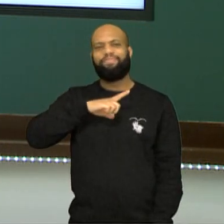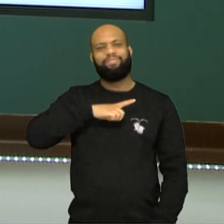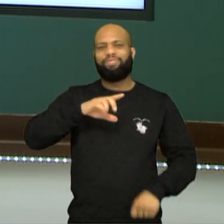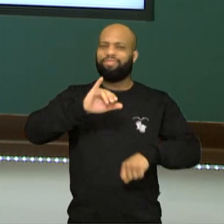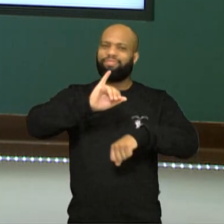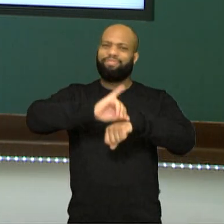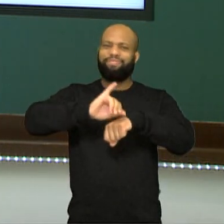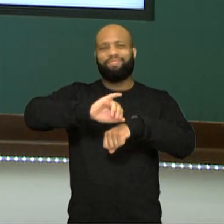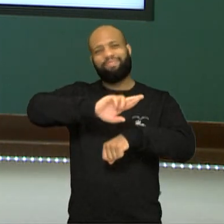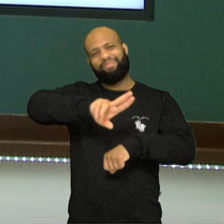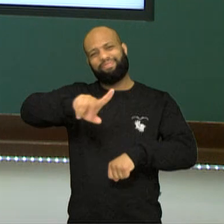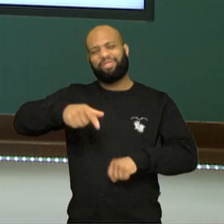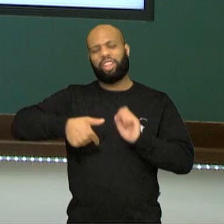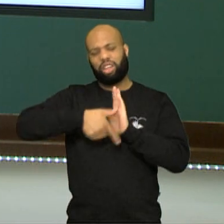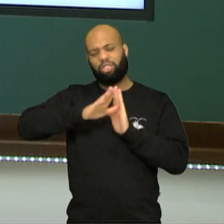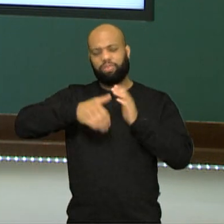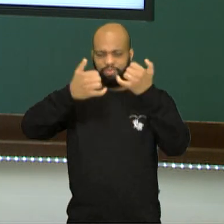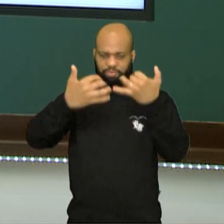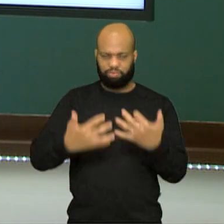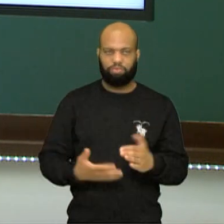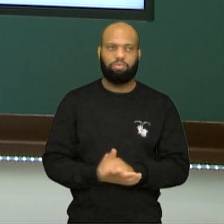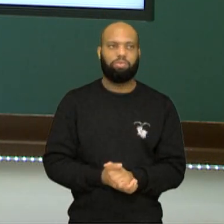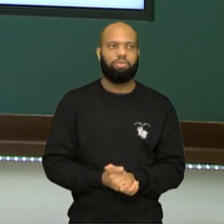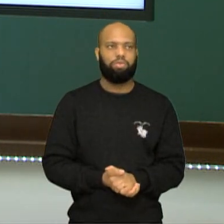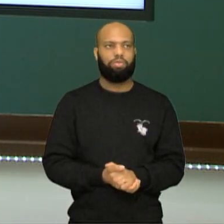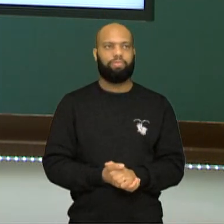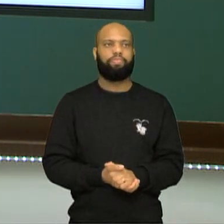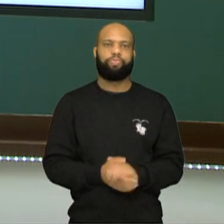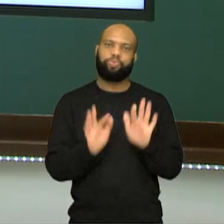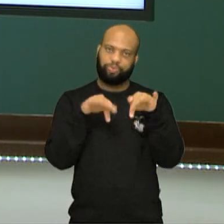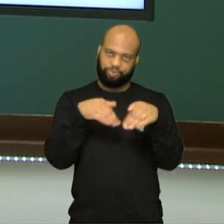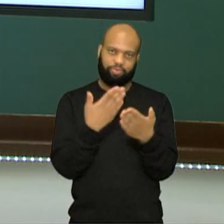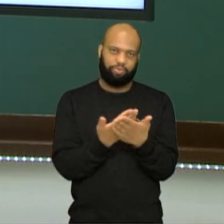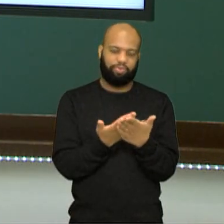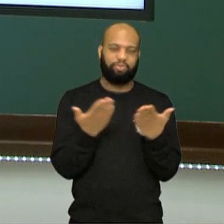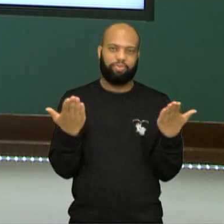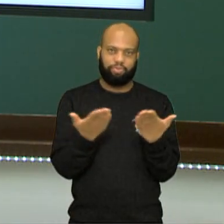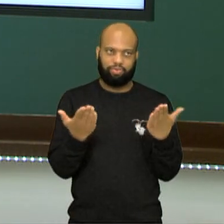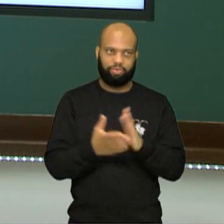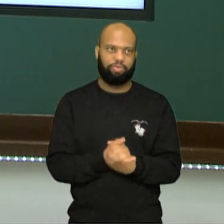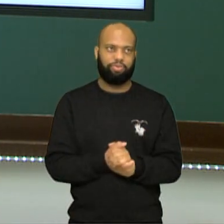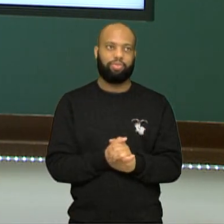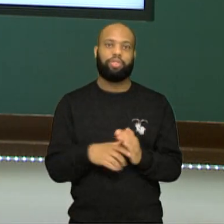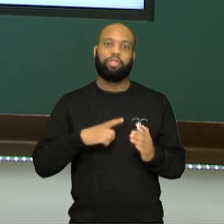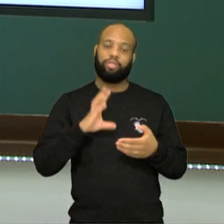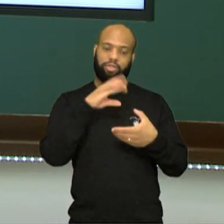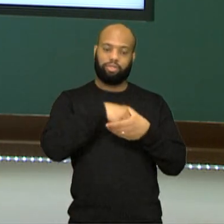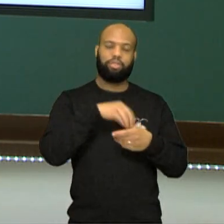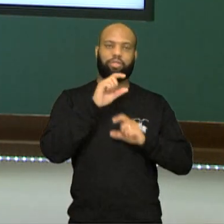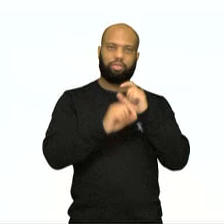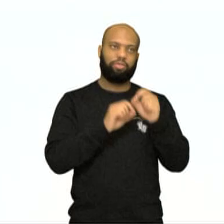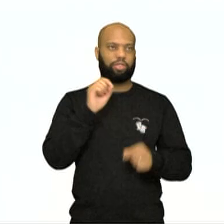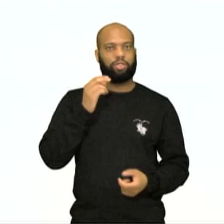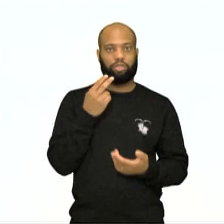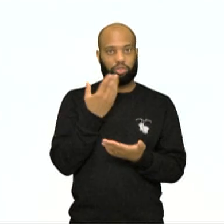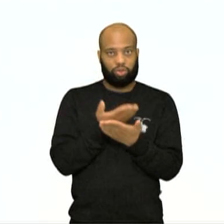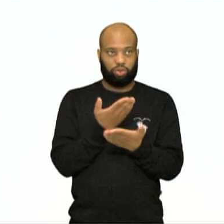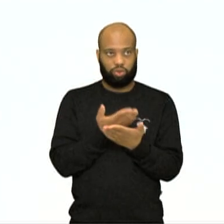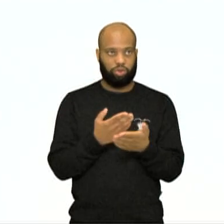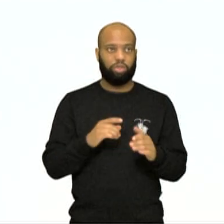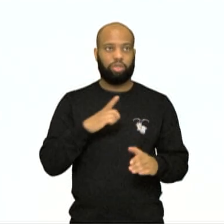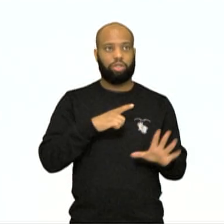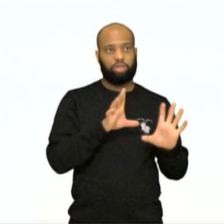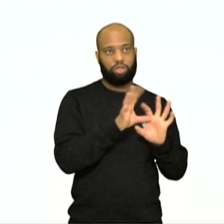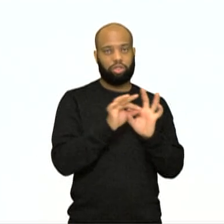tantãs, eu acabei de citar um monte aí para vocês, e está acabando a nossa aula, e dentro da aula de hoje o que nós vimos o